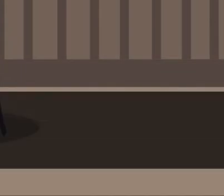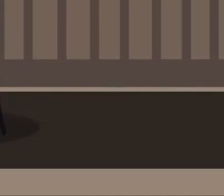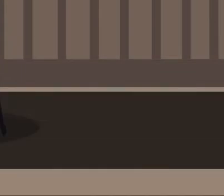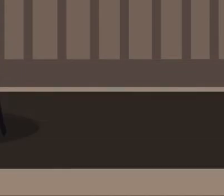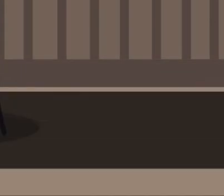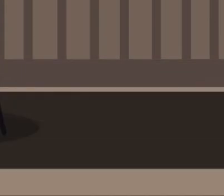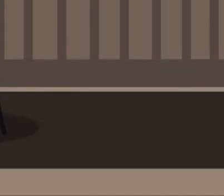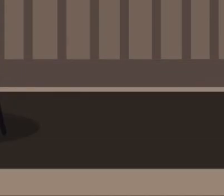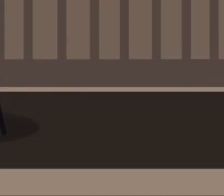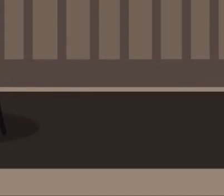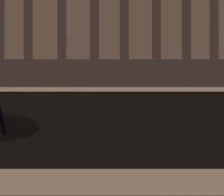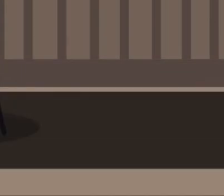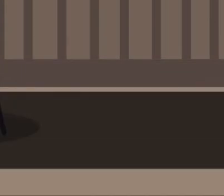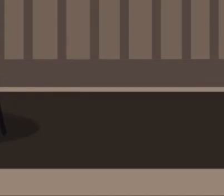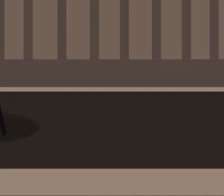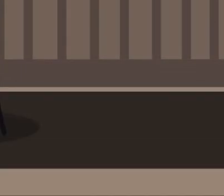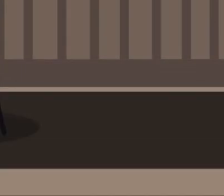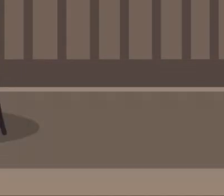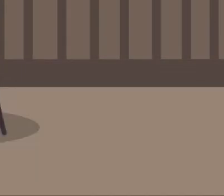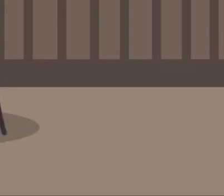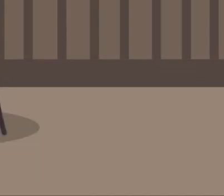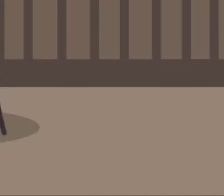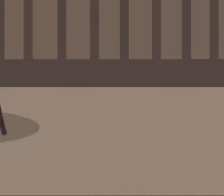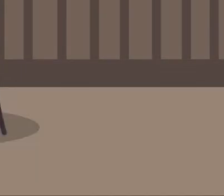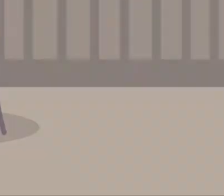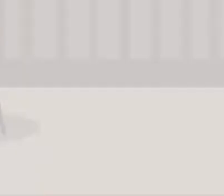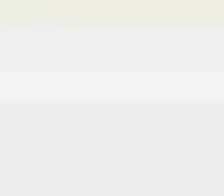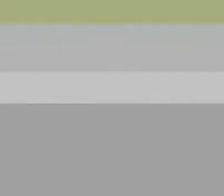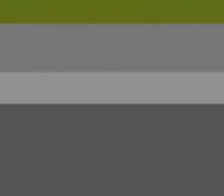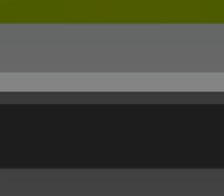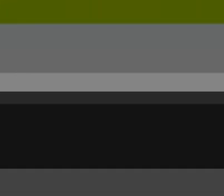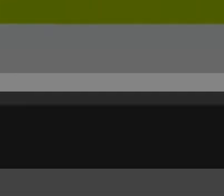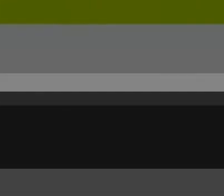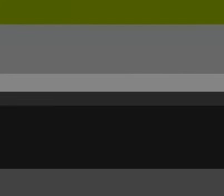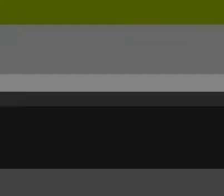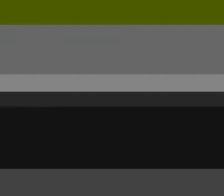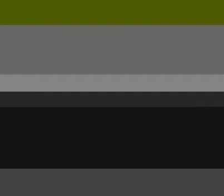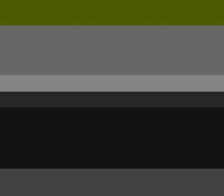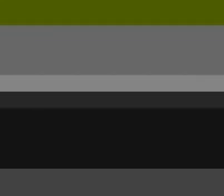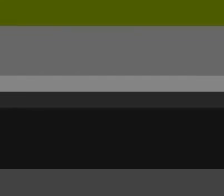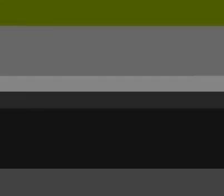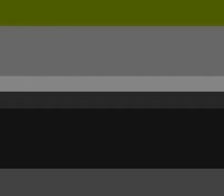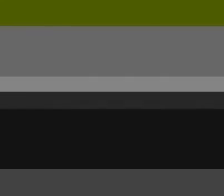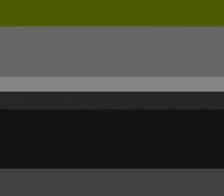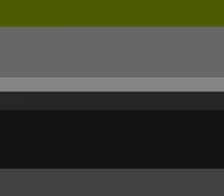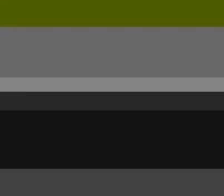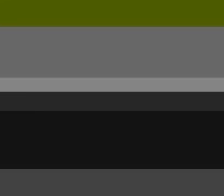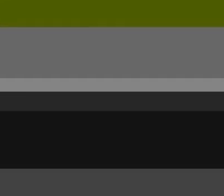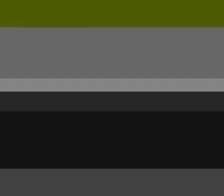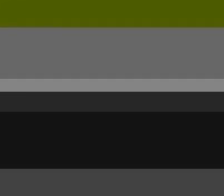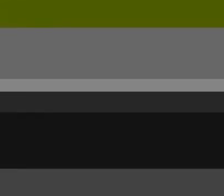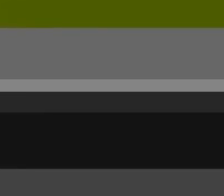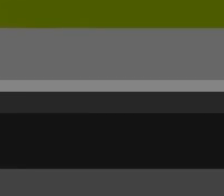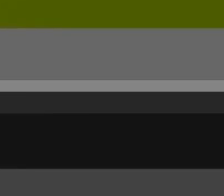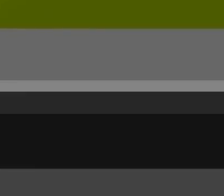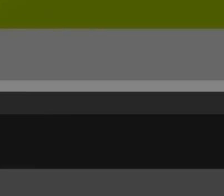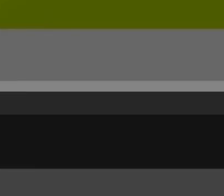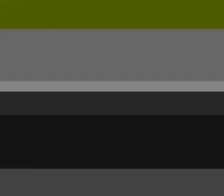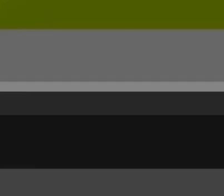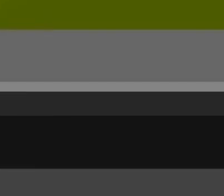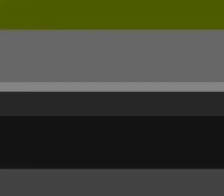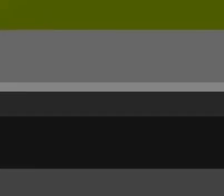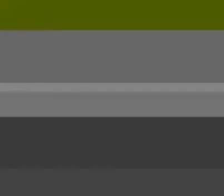I observed some other things about Australia. In Australia, people ran in the streets and parks